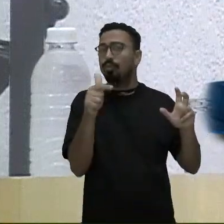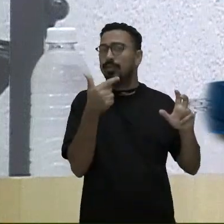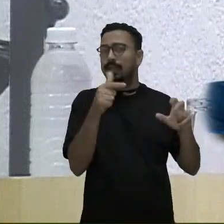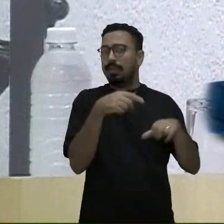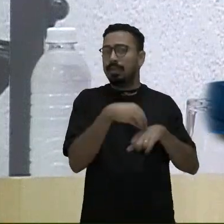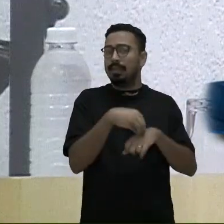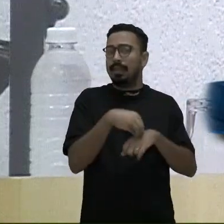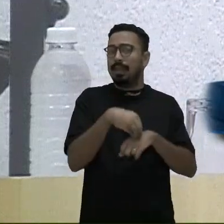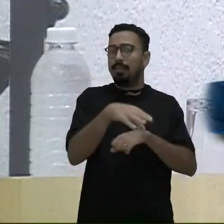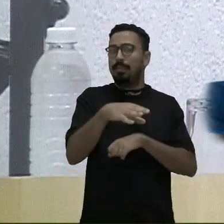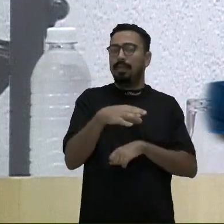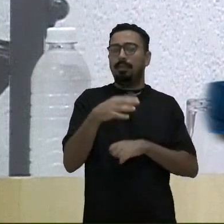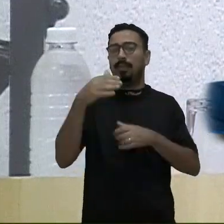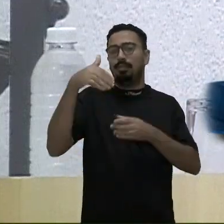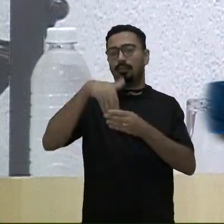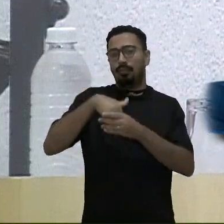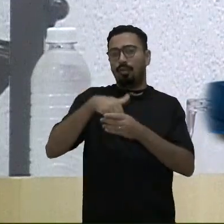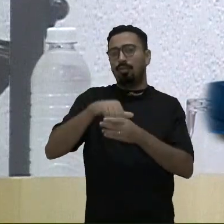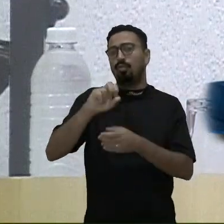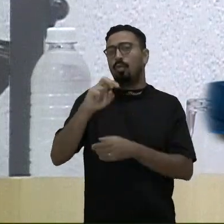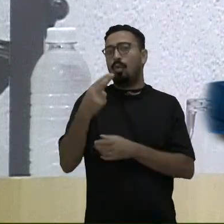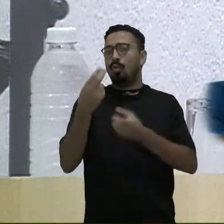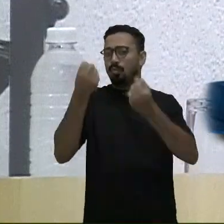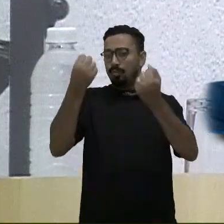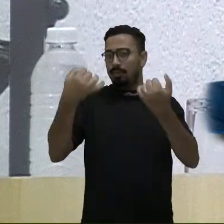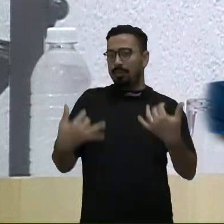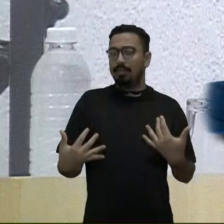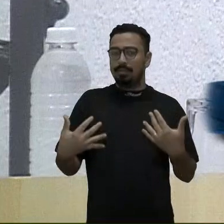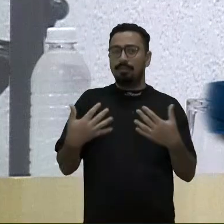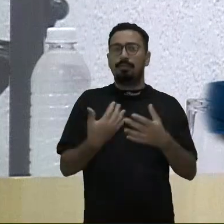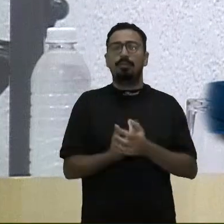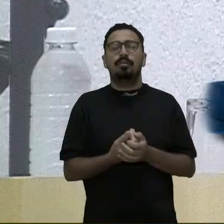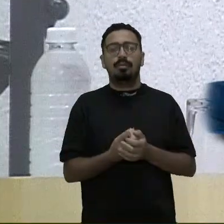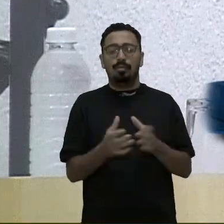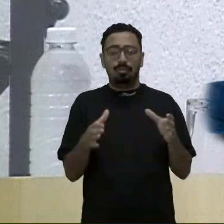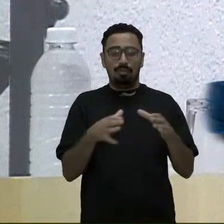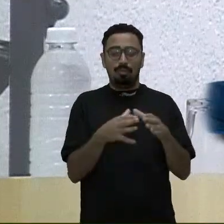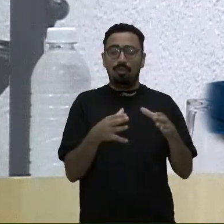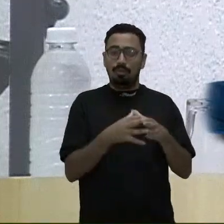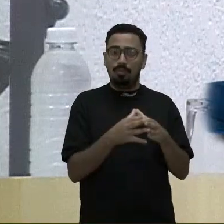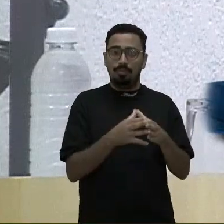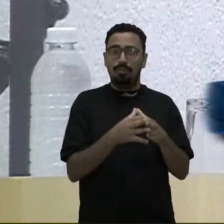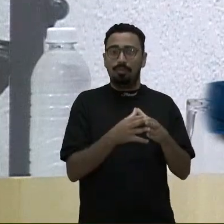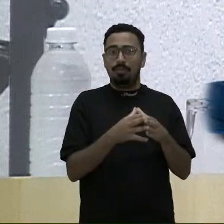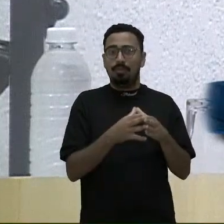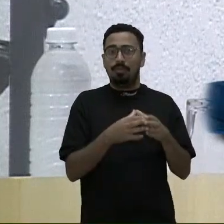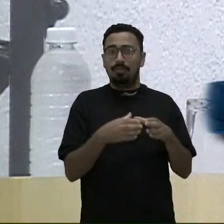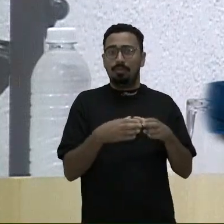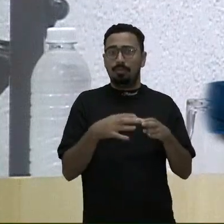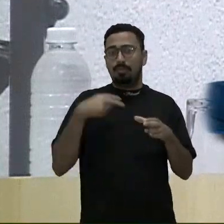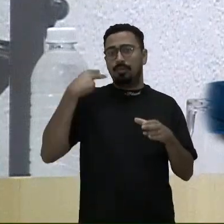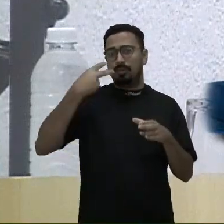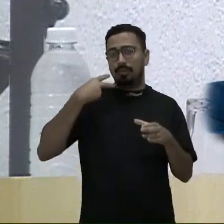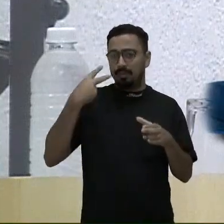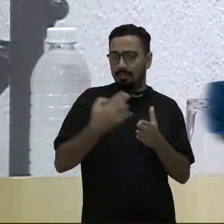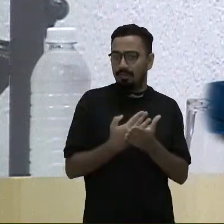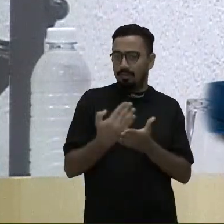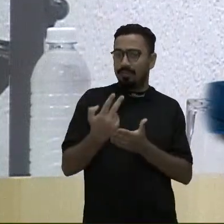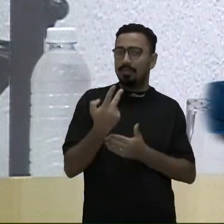encaminhamento de voto e nem justificativa. Os membros da Comissão de Finanças e Orçamento serão os primeiros a